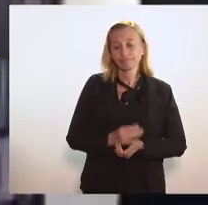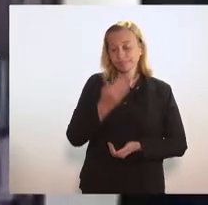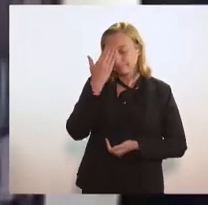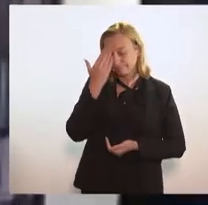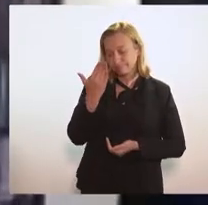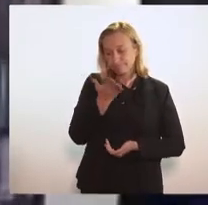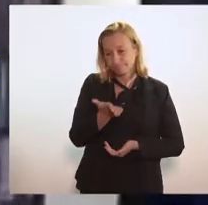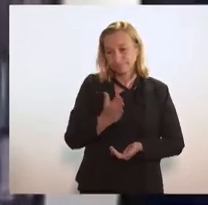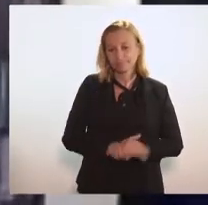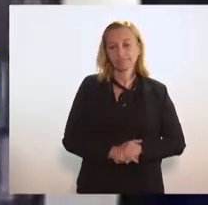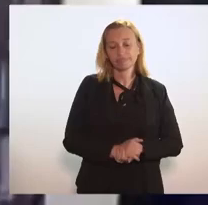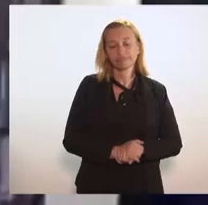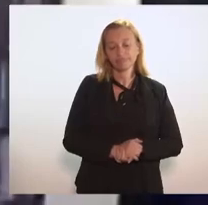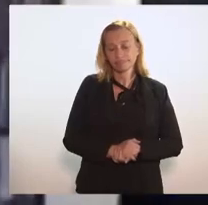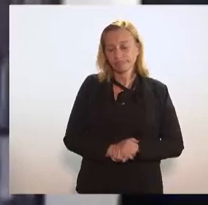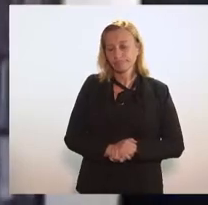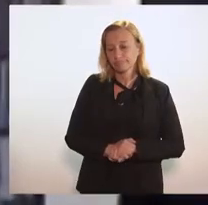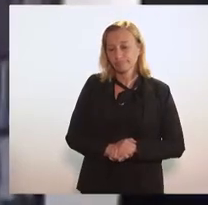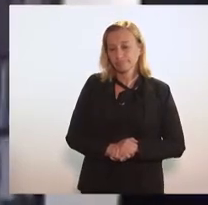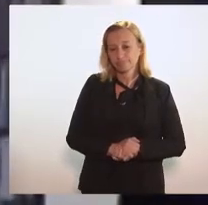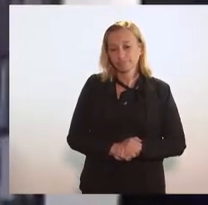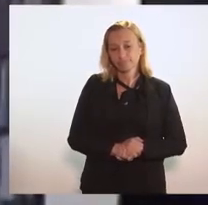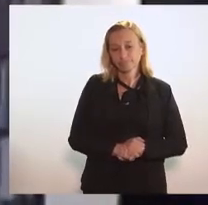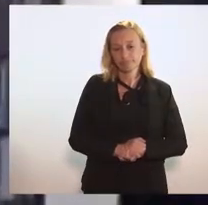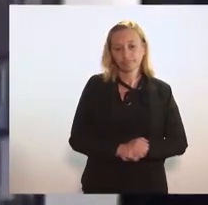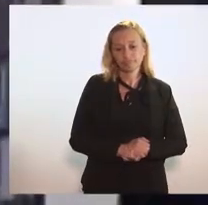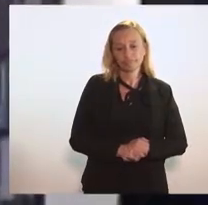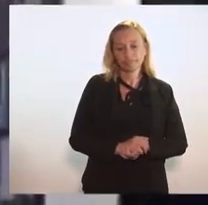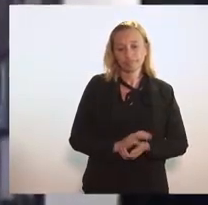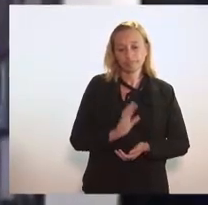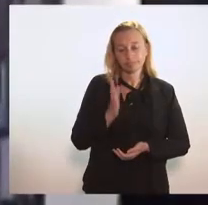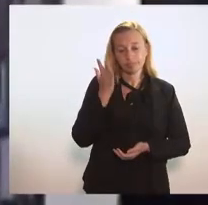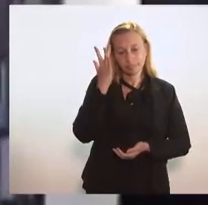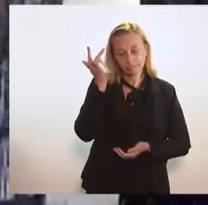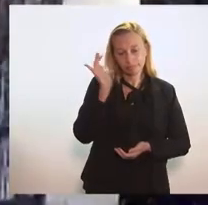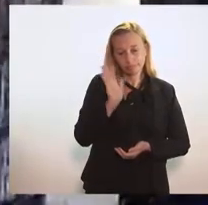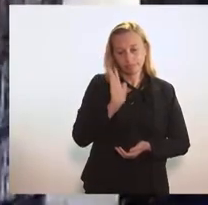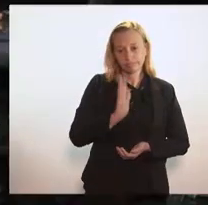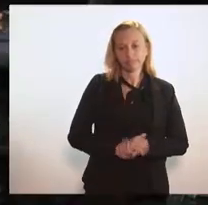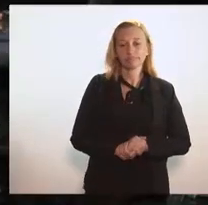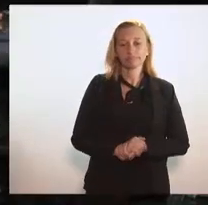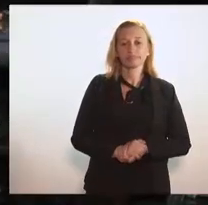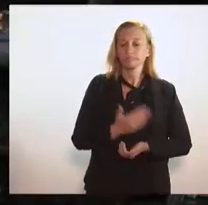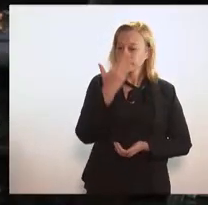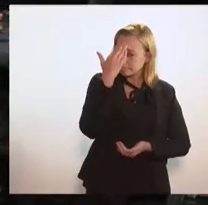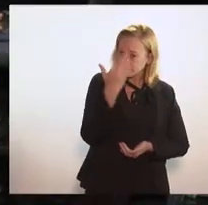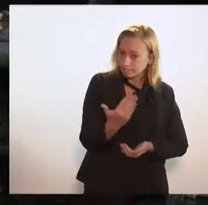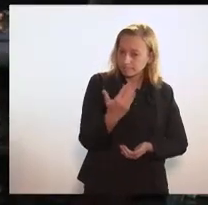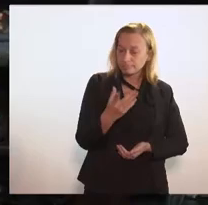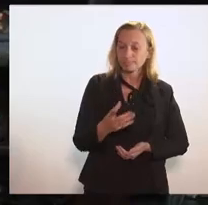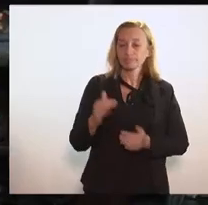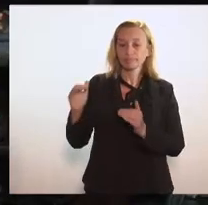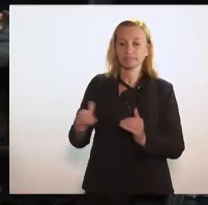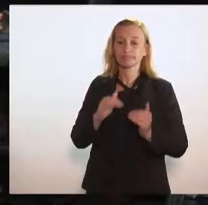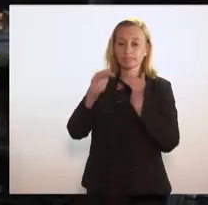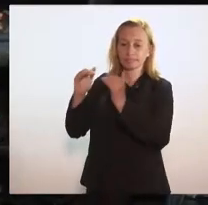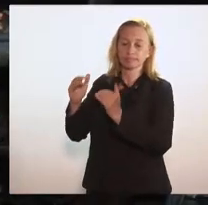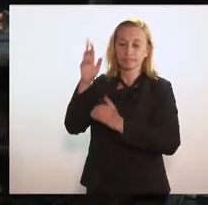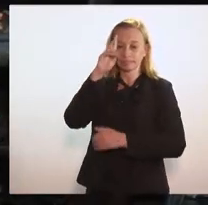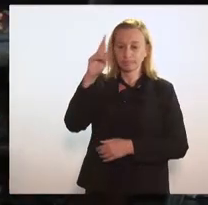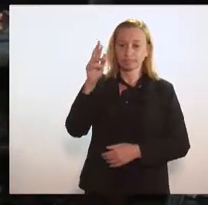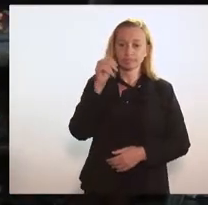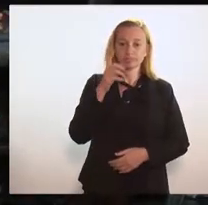agradeço profundamente e realmente até amanhã é muito obrigado Excelentíssimo